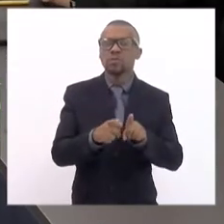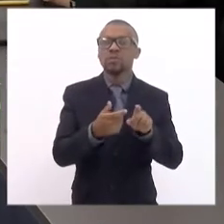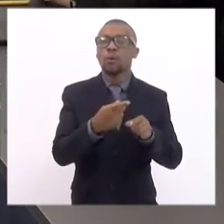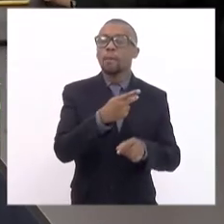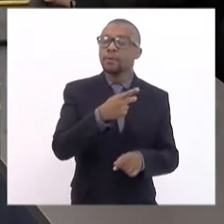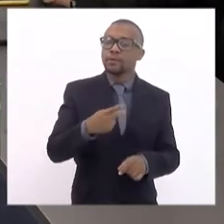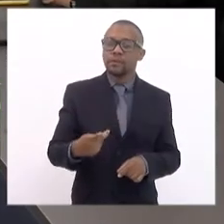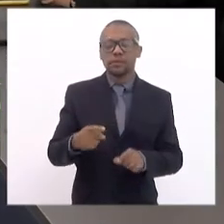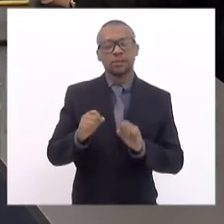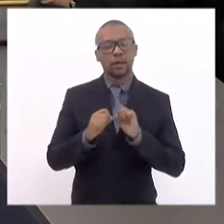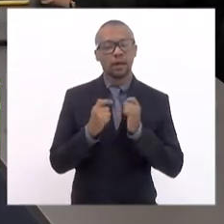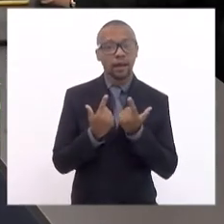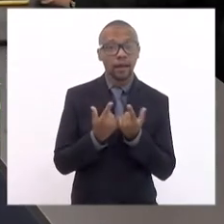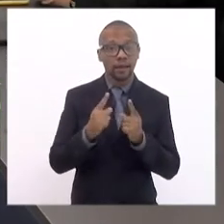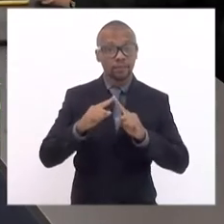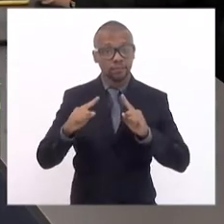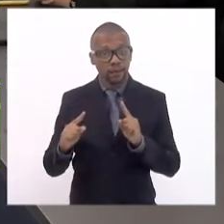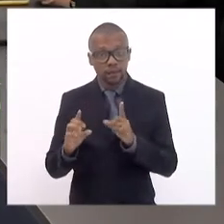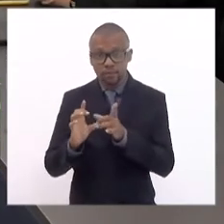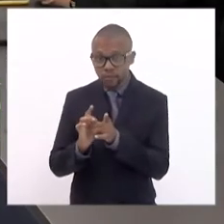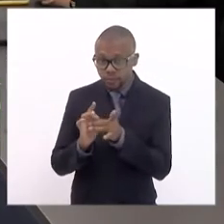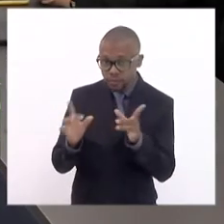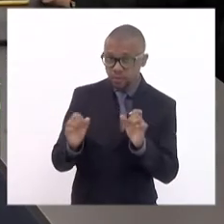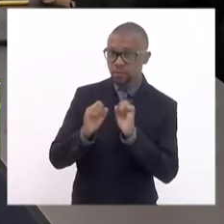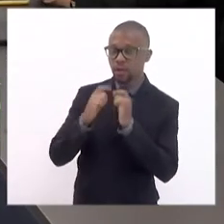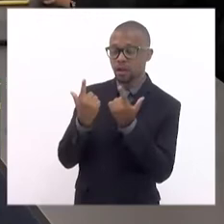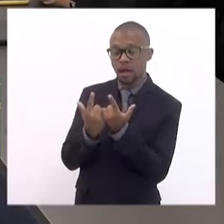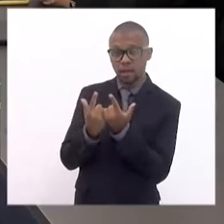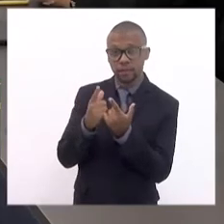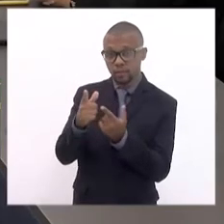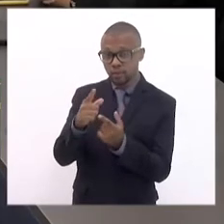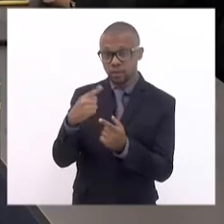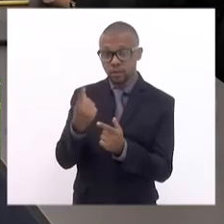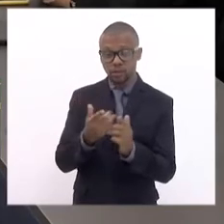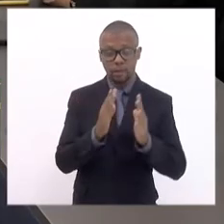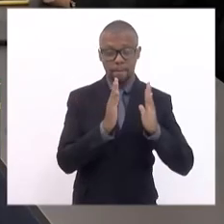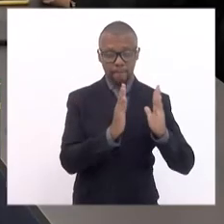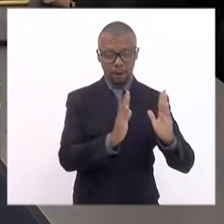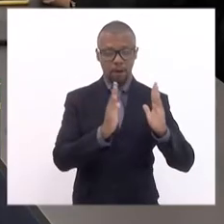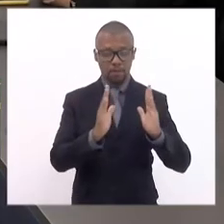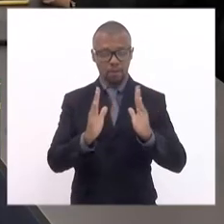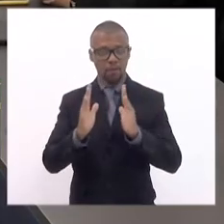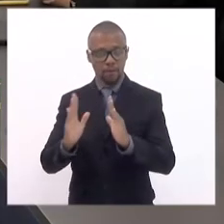da LERJ de, uma vez completadas essas etapas que vão garantir